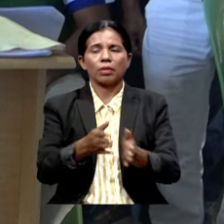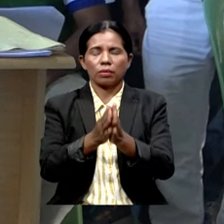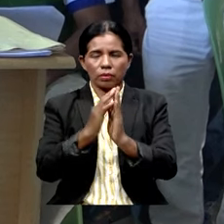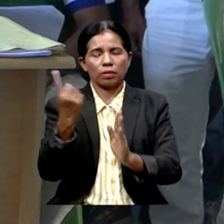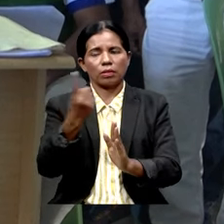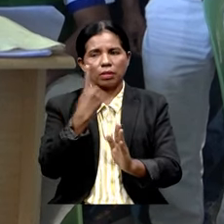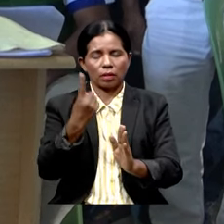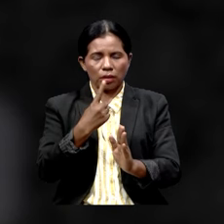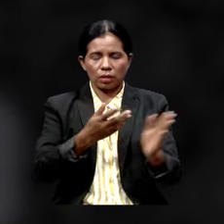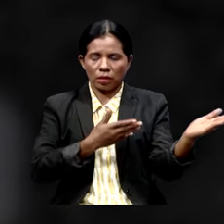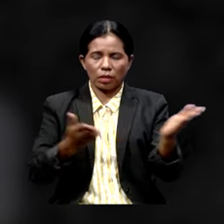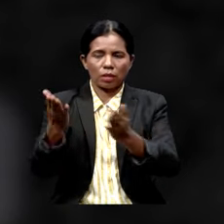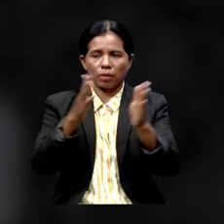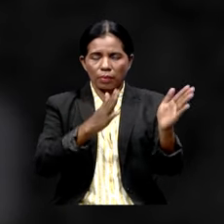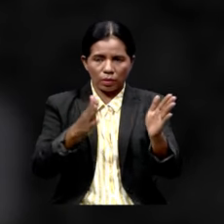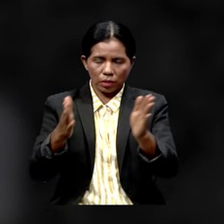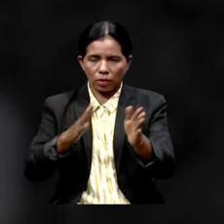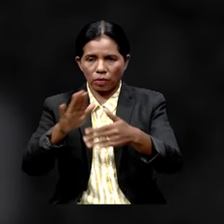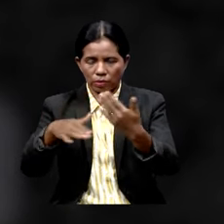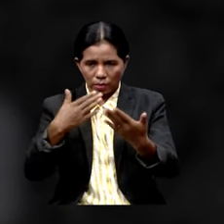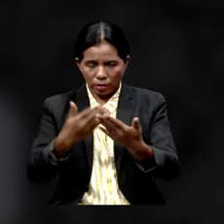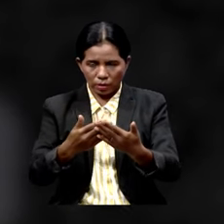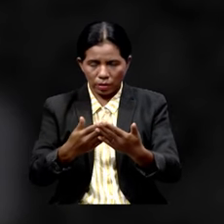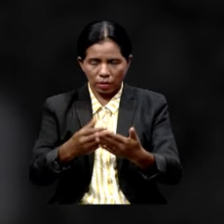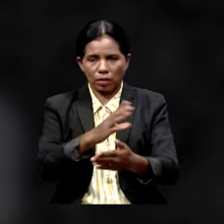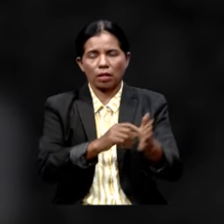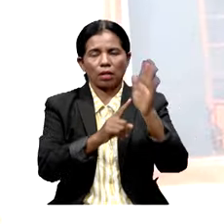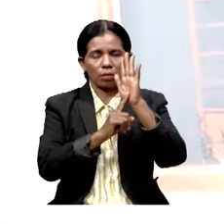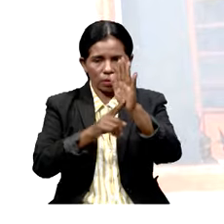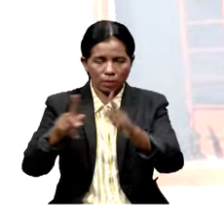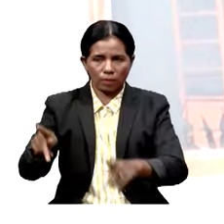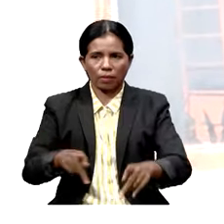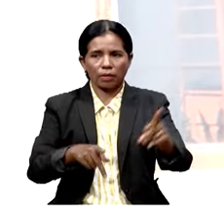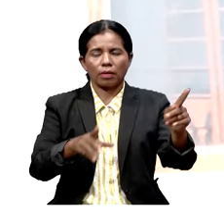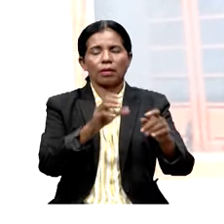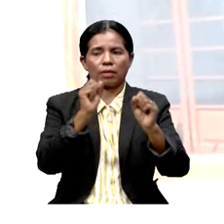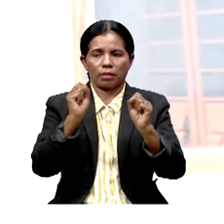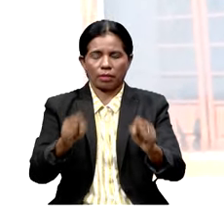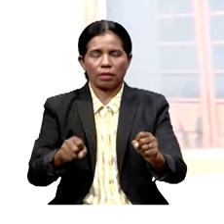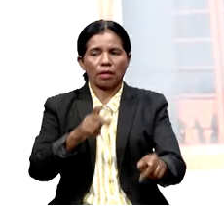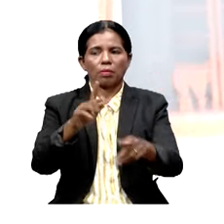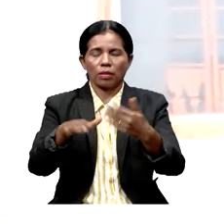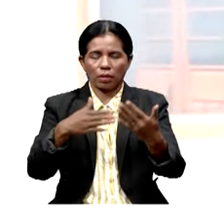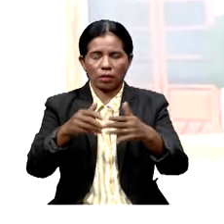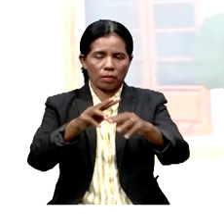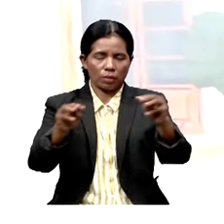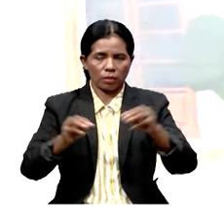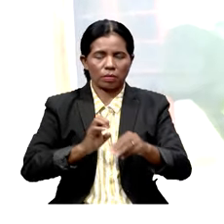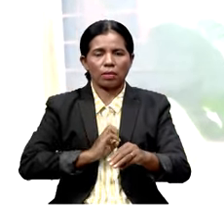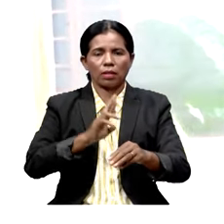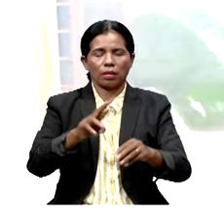ato submete processo sirakne, comprova ba public, nonune, povo, município